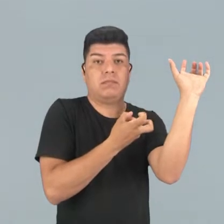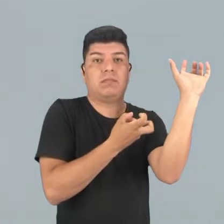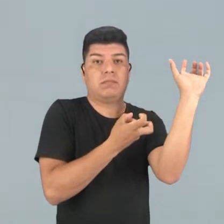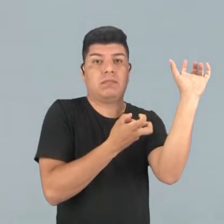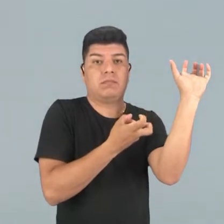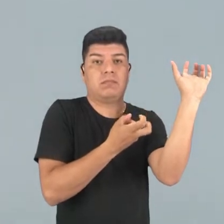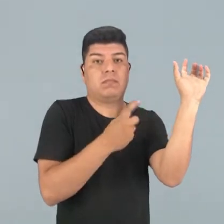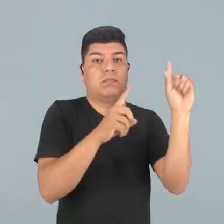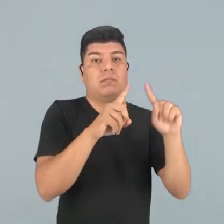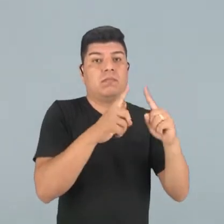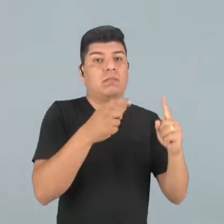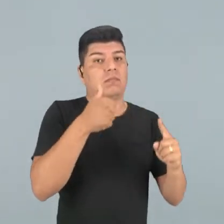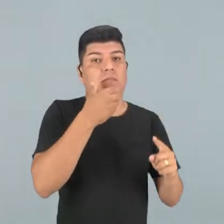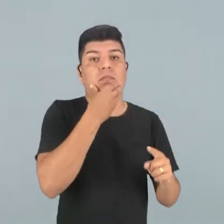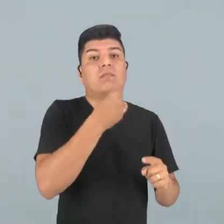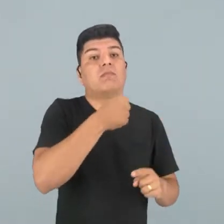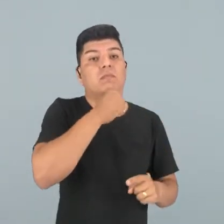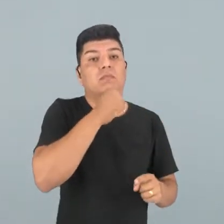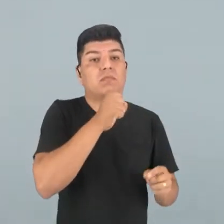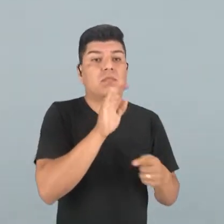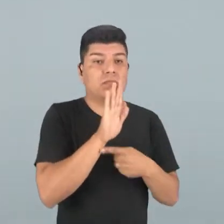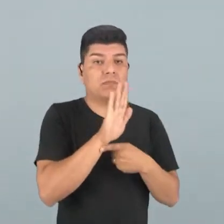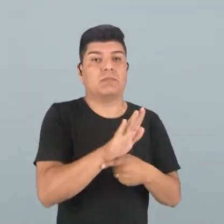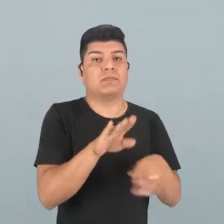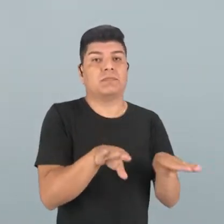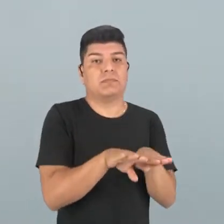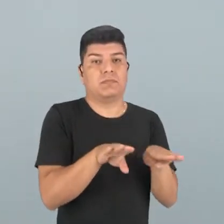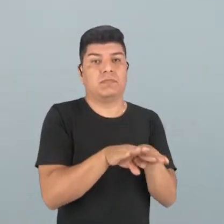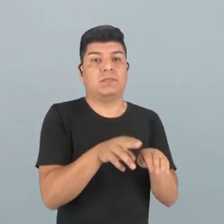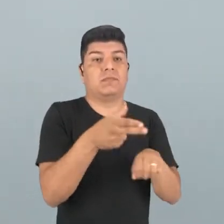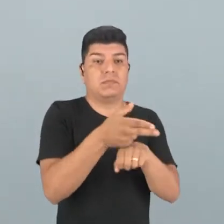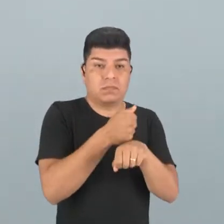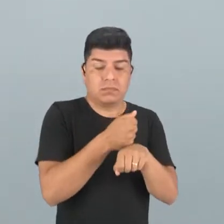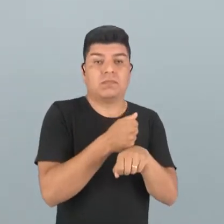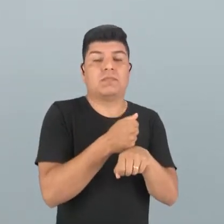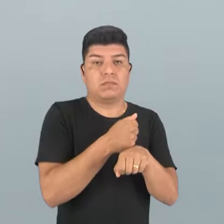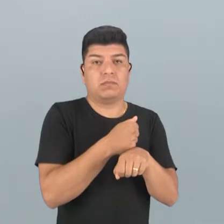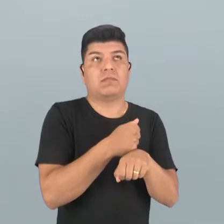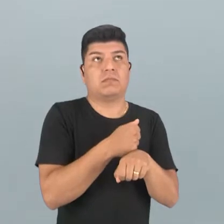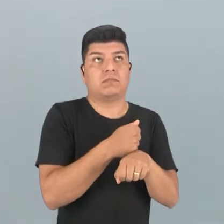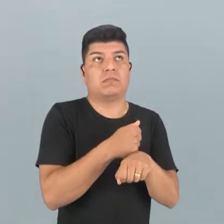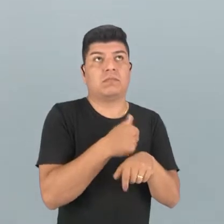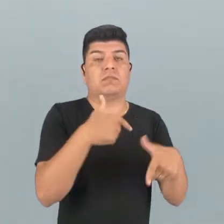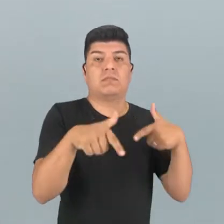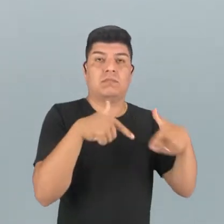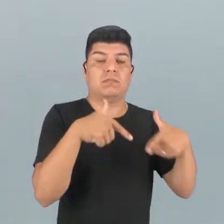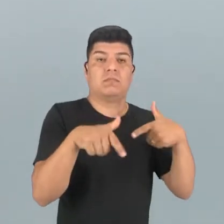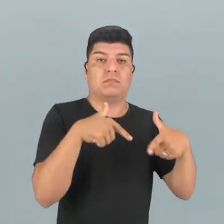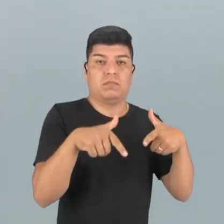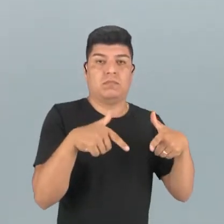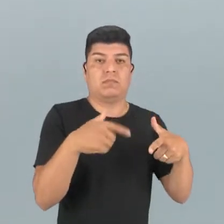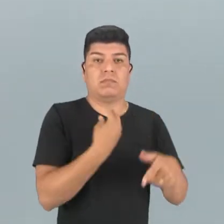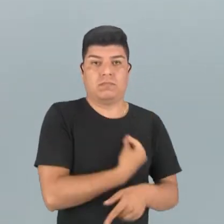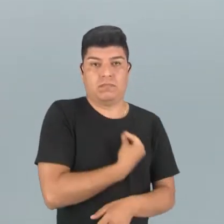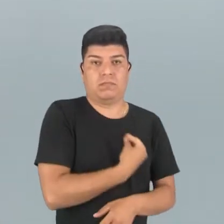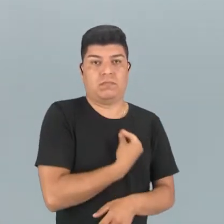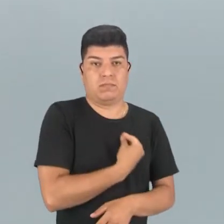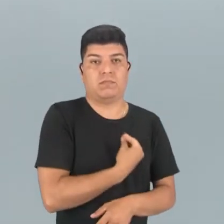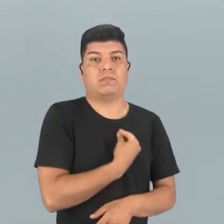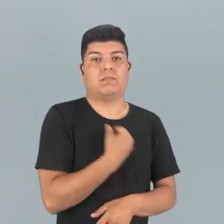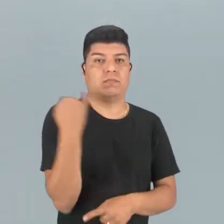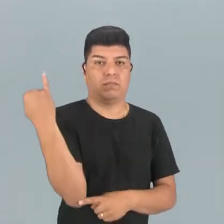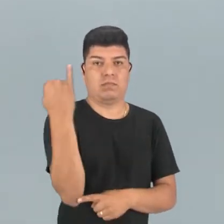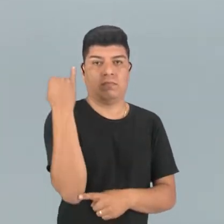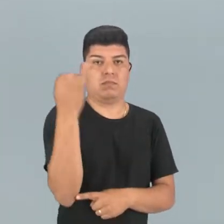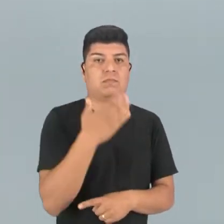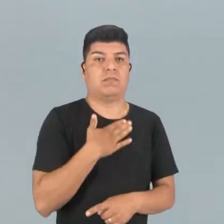gente ajudá-lo a colher. Então, desde cedo que esse trabalho ele foi muito presente, muito marcante assim